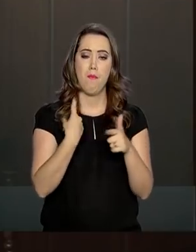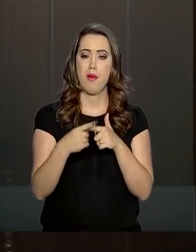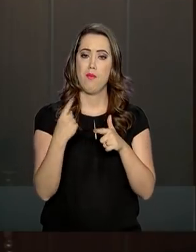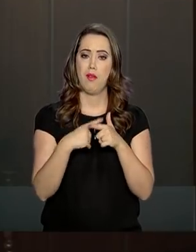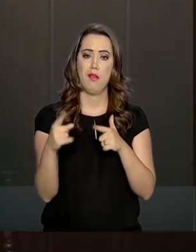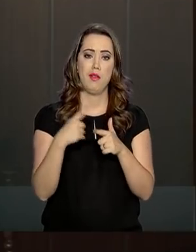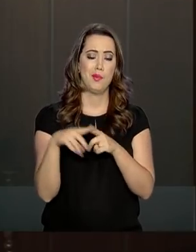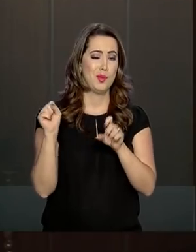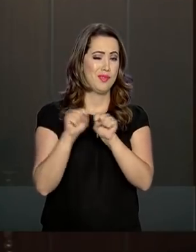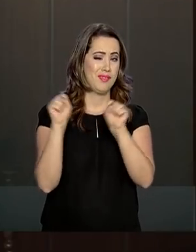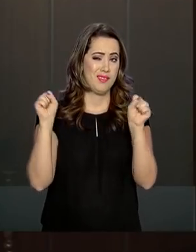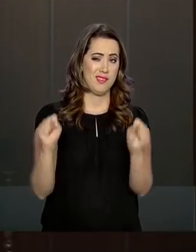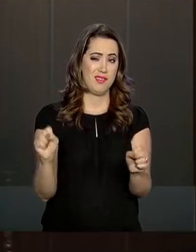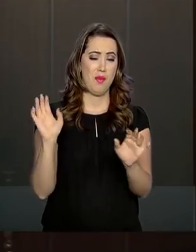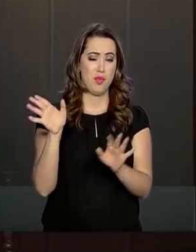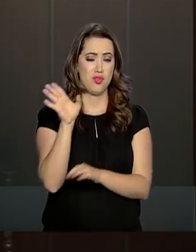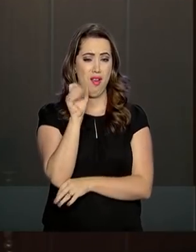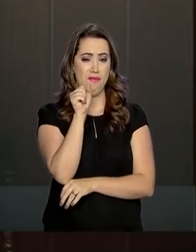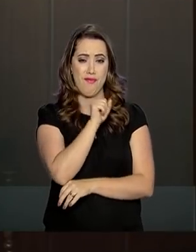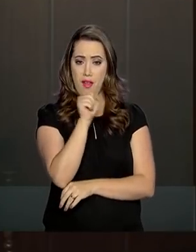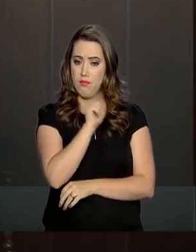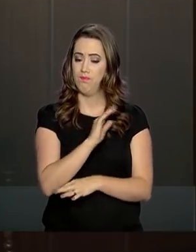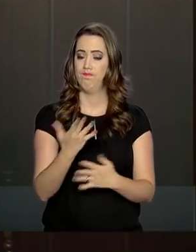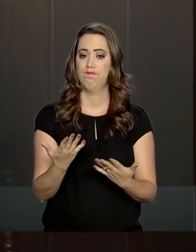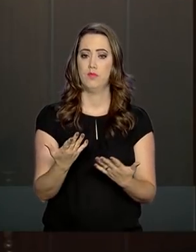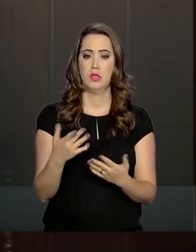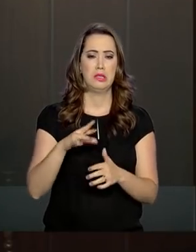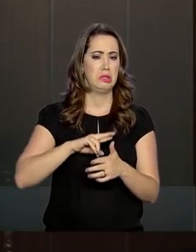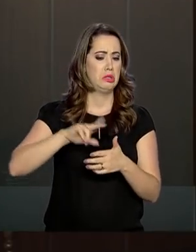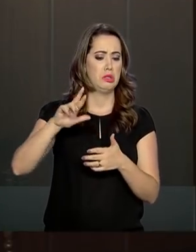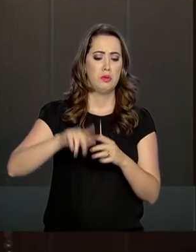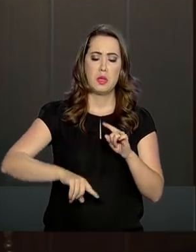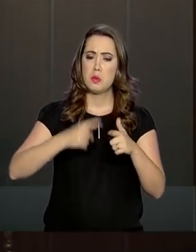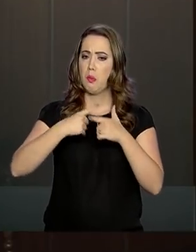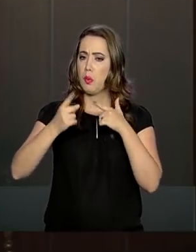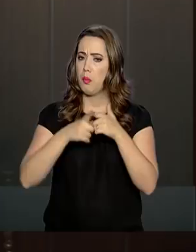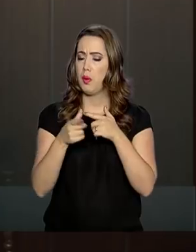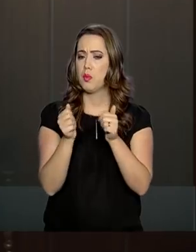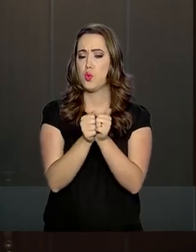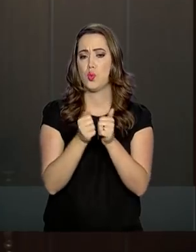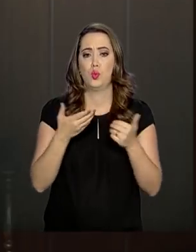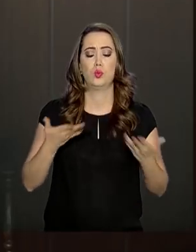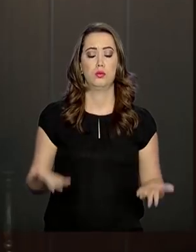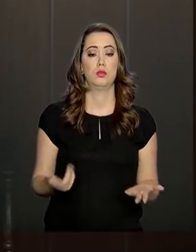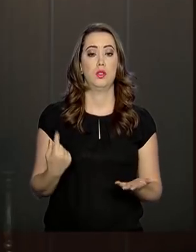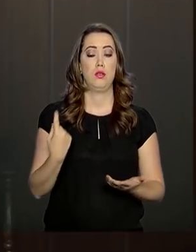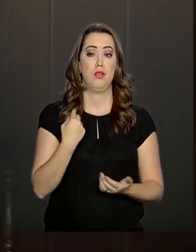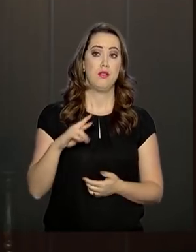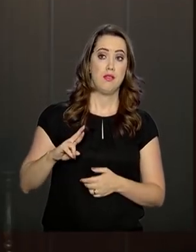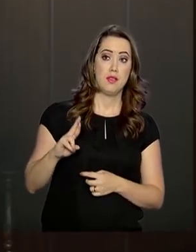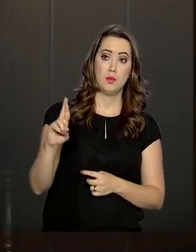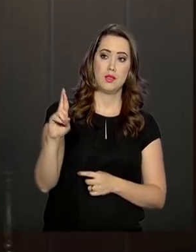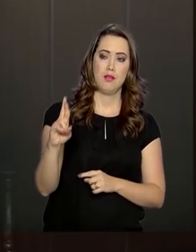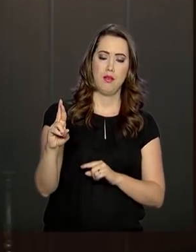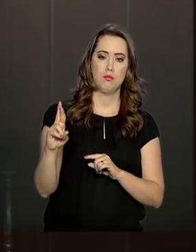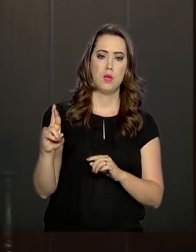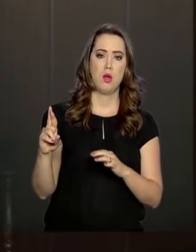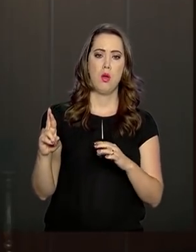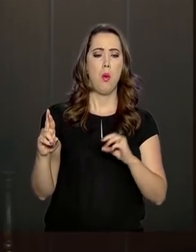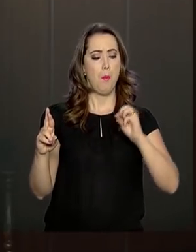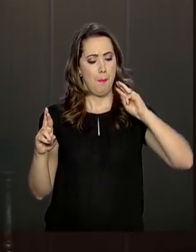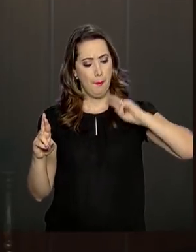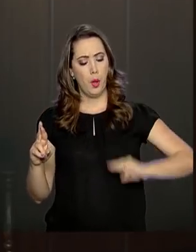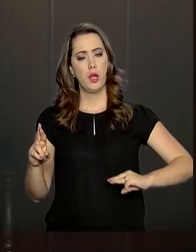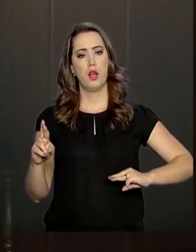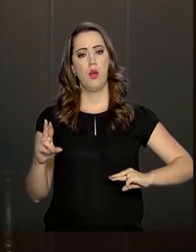regime obsoleto, é um regime condenado, cheio de bombas a bordo. Então, nós tínhamos uma responsabilidade moral com as